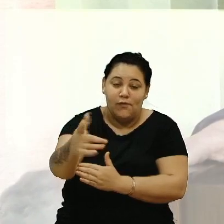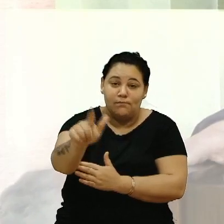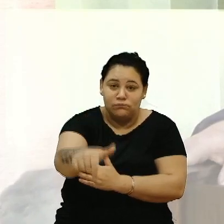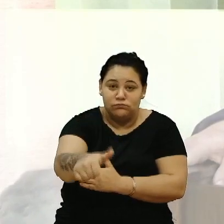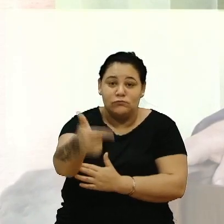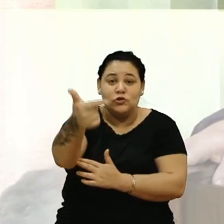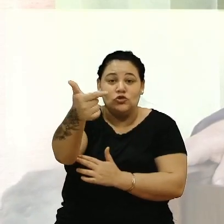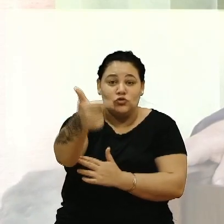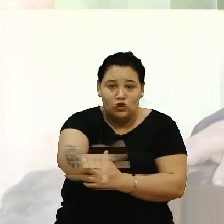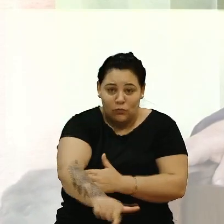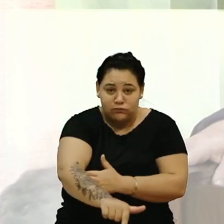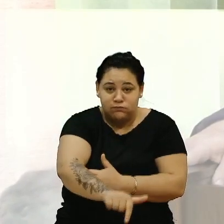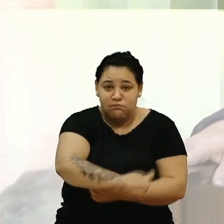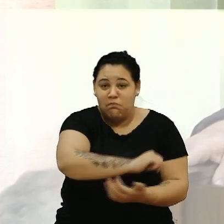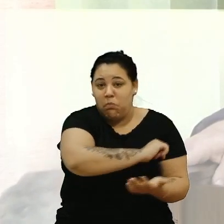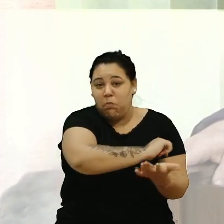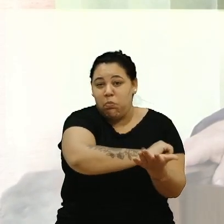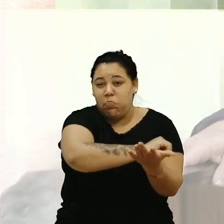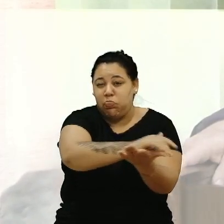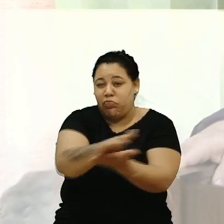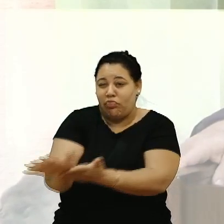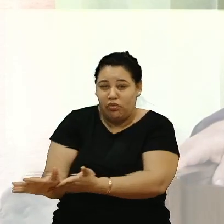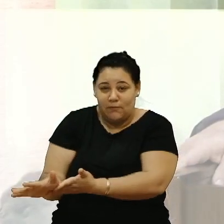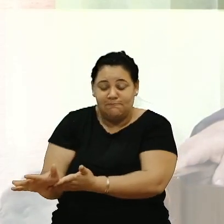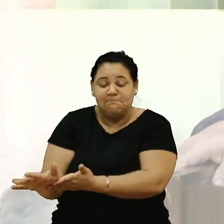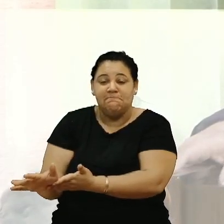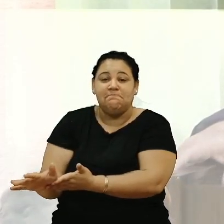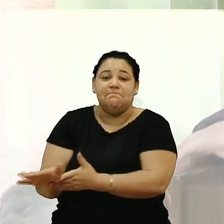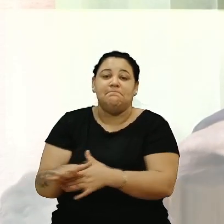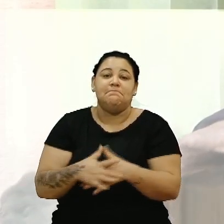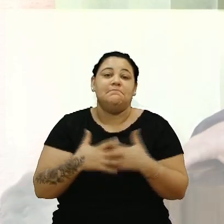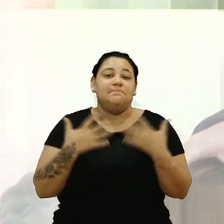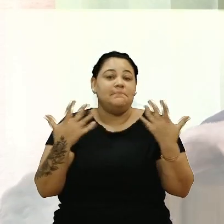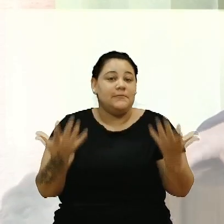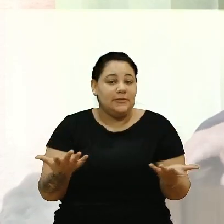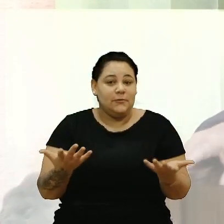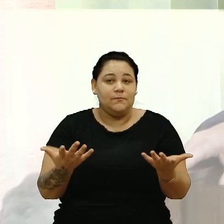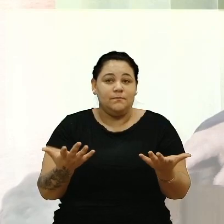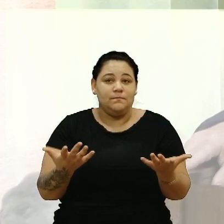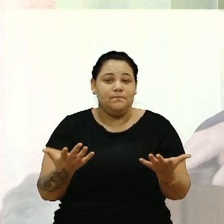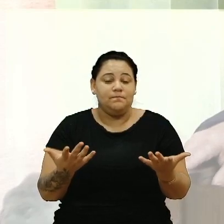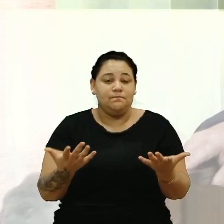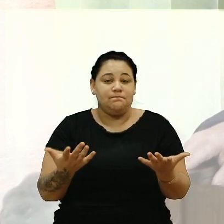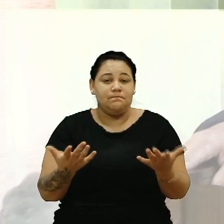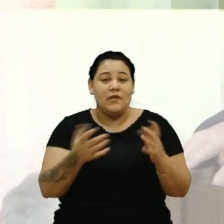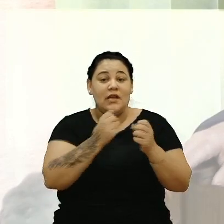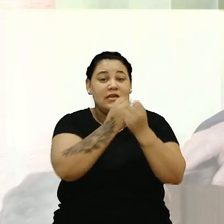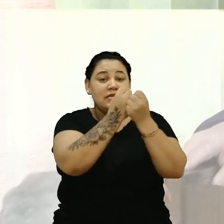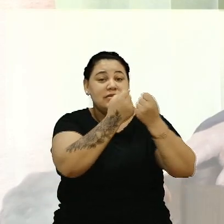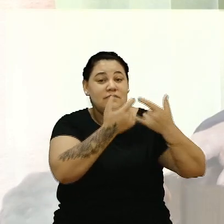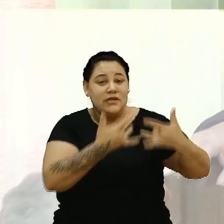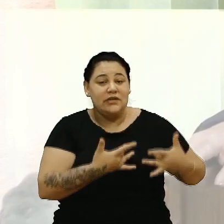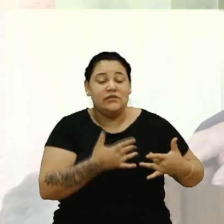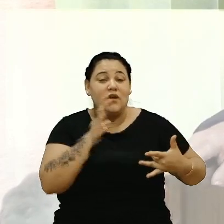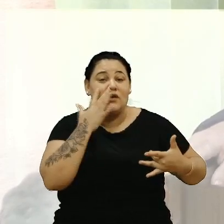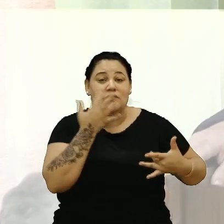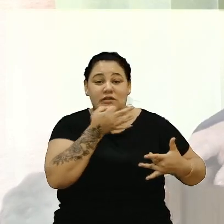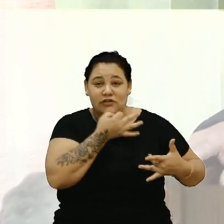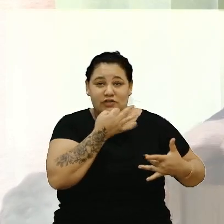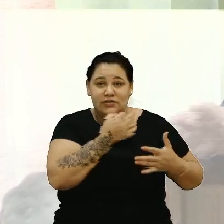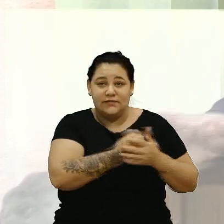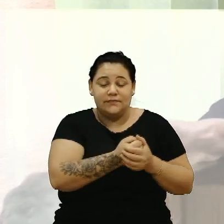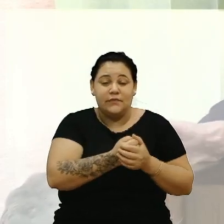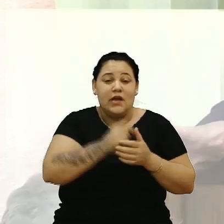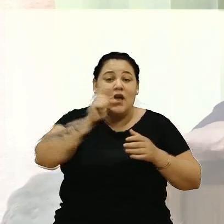mais devastadora que aquela. Então, uma contextualização, né, da situação em Caxias do Sul. Essas recentes